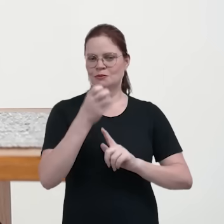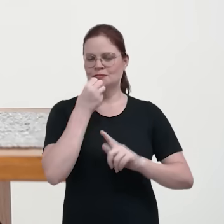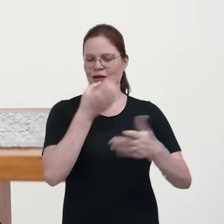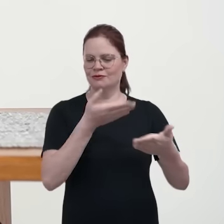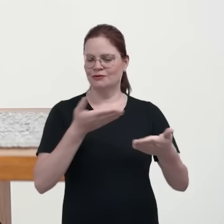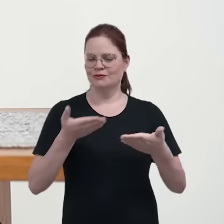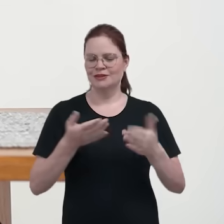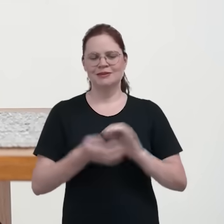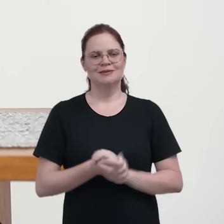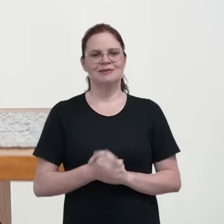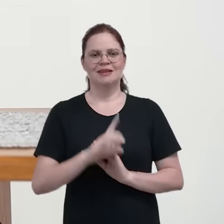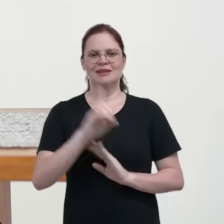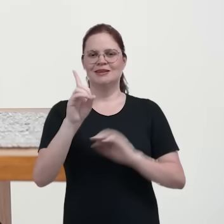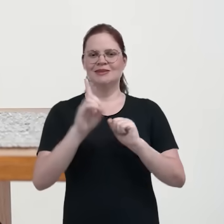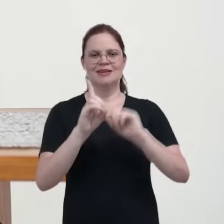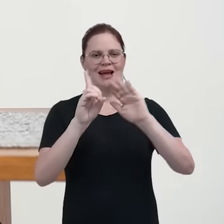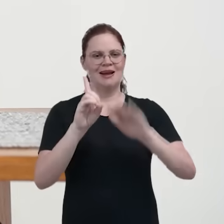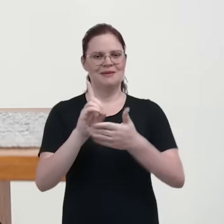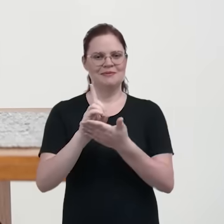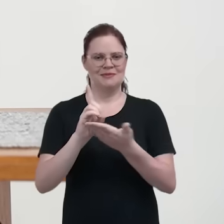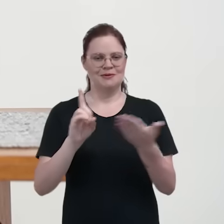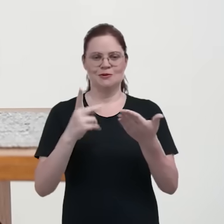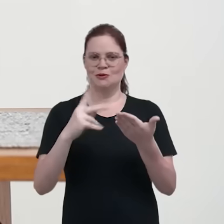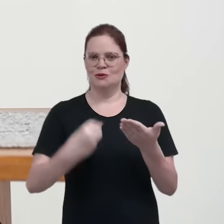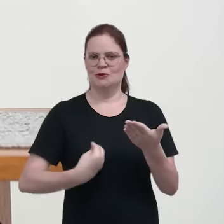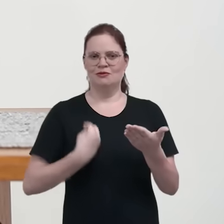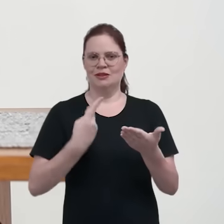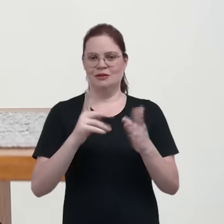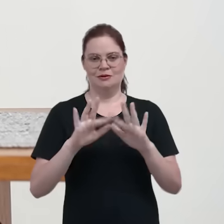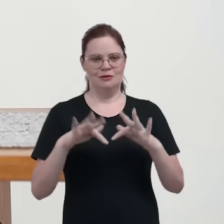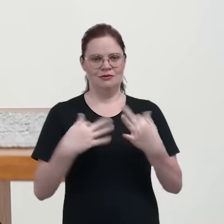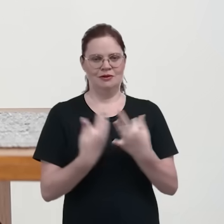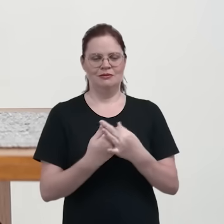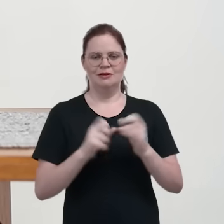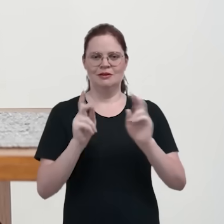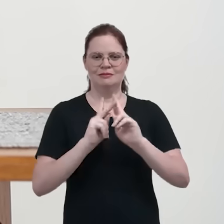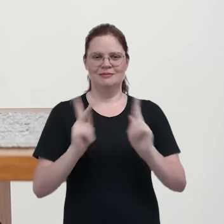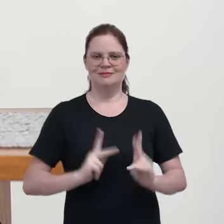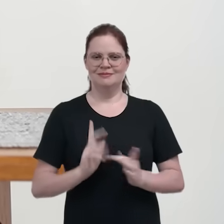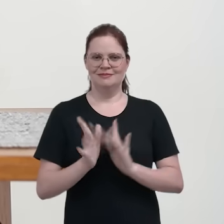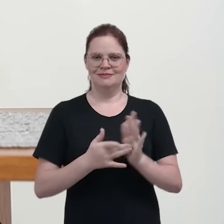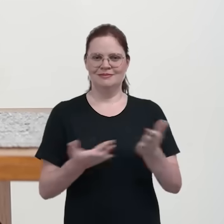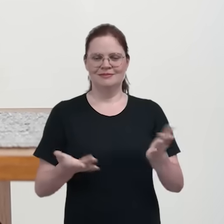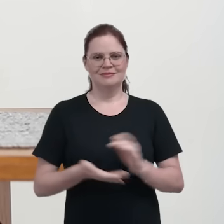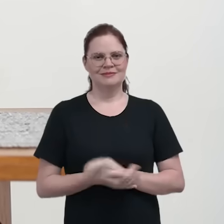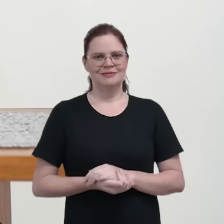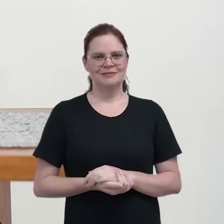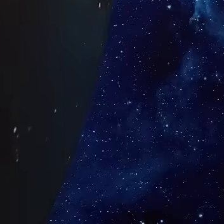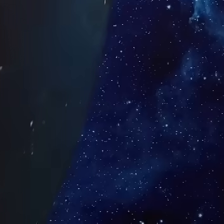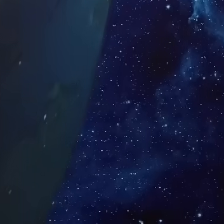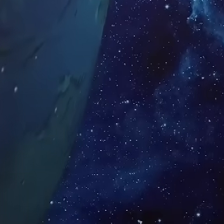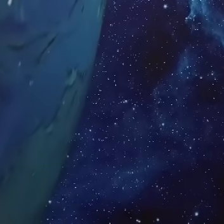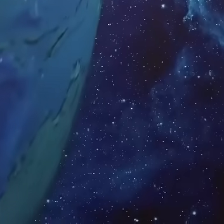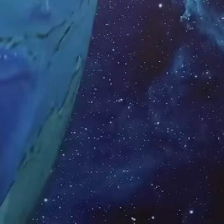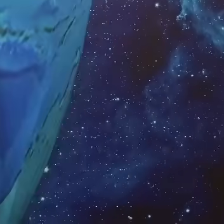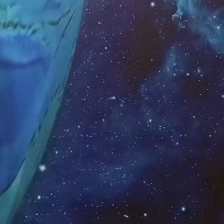sempre bem-vindo. Que Deus abençoe a sua vida e a sua família. A paz do Senhor Jesus.